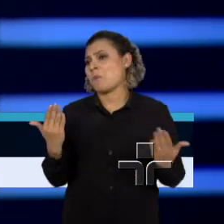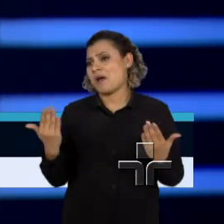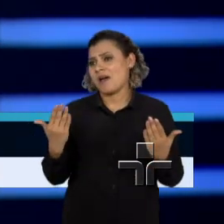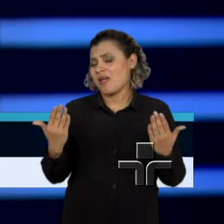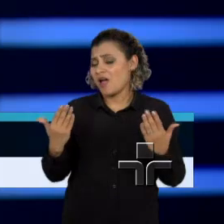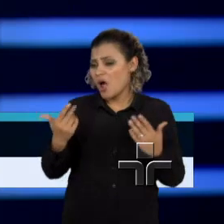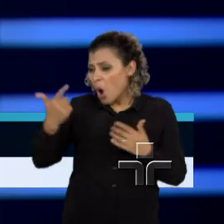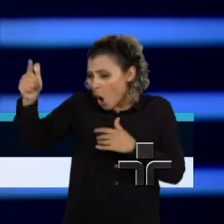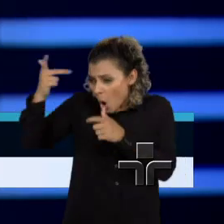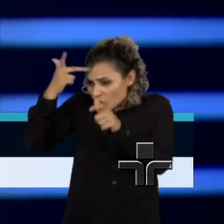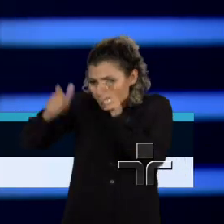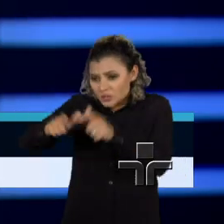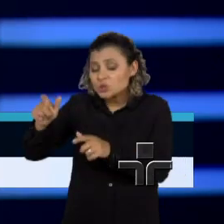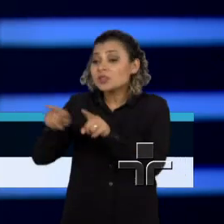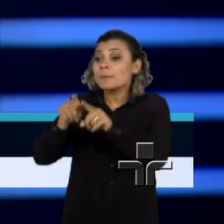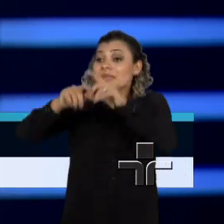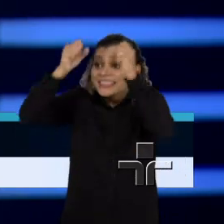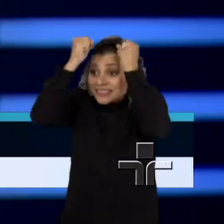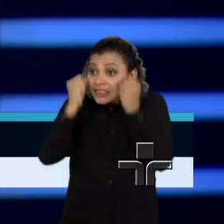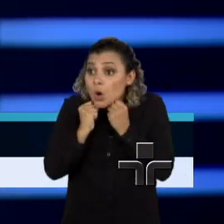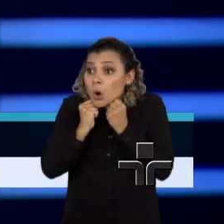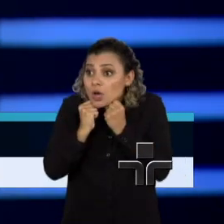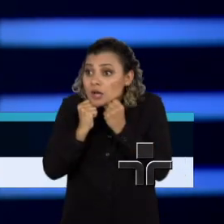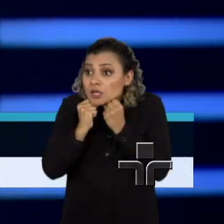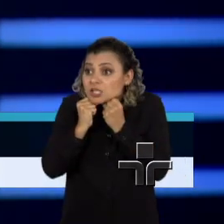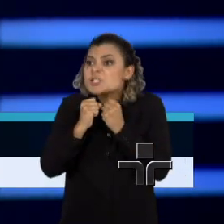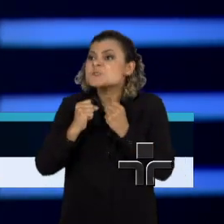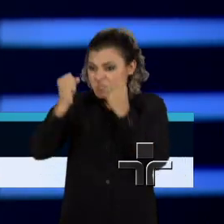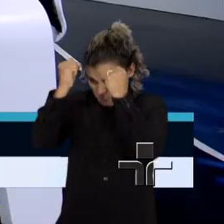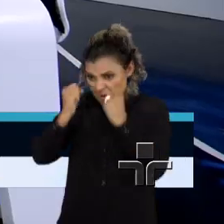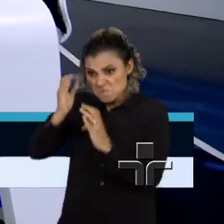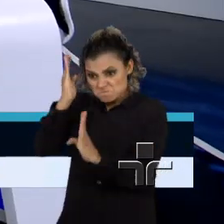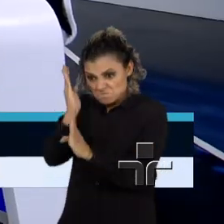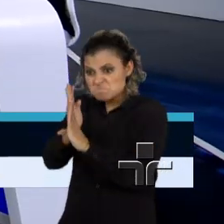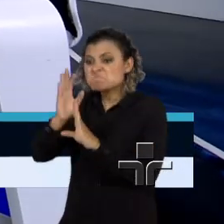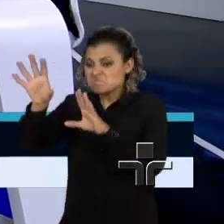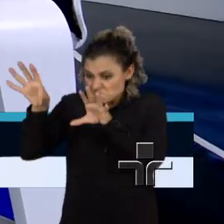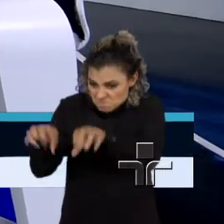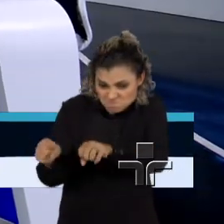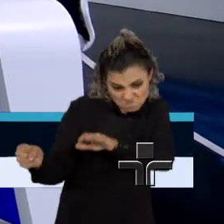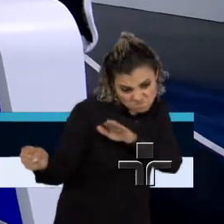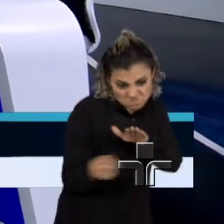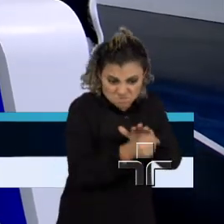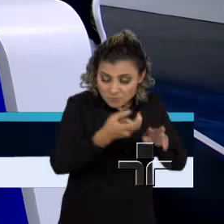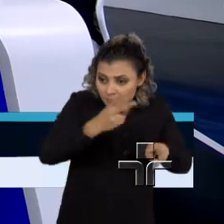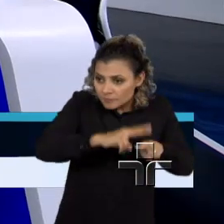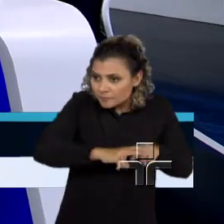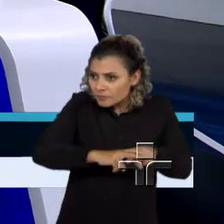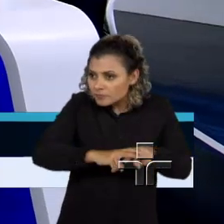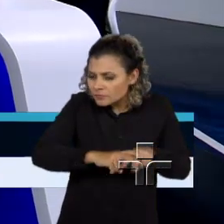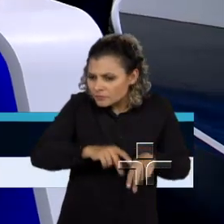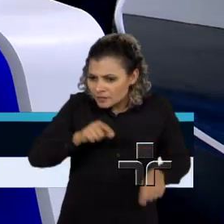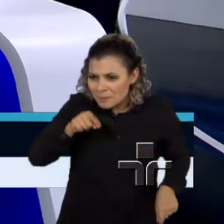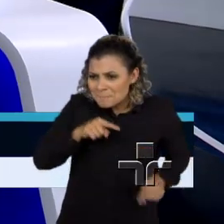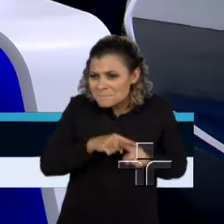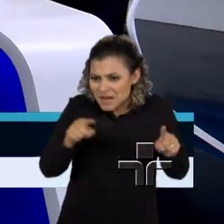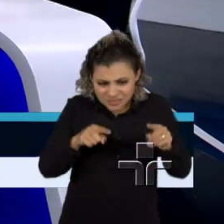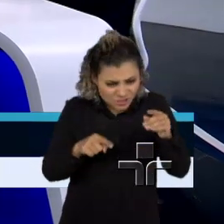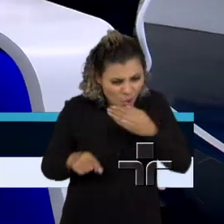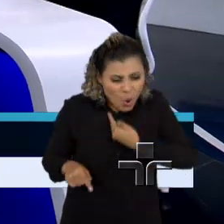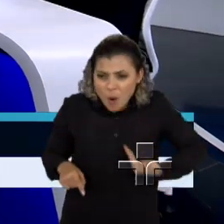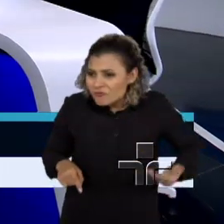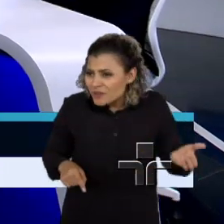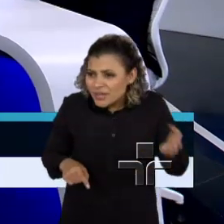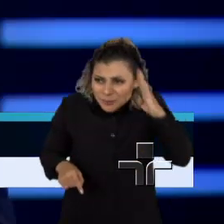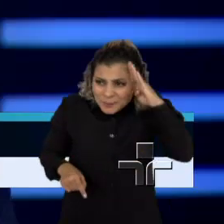mesmo ao terrorista. O terrorista é o terrorista, vai preso. O criminoso vai preso, mas ele não está usando os equipamentos do Estado, a estrutura do